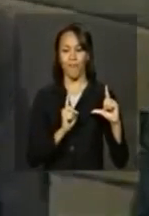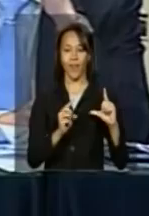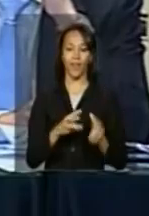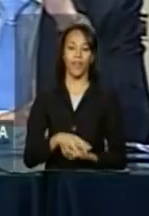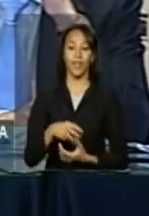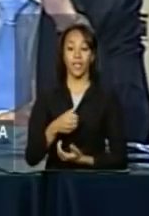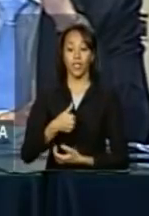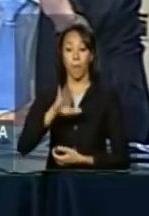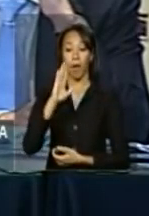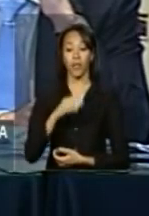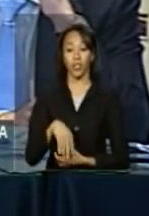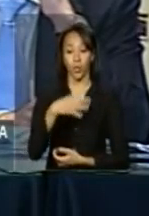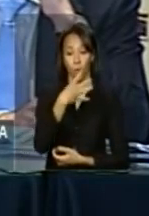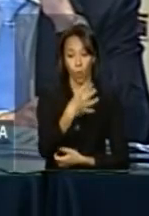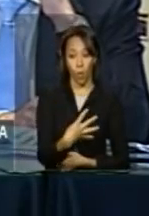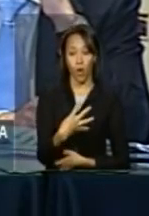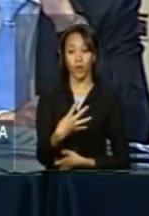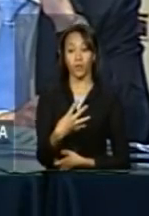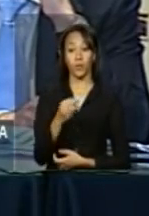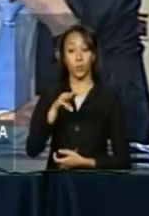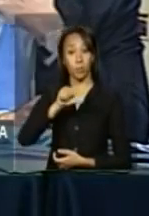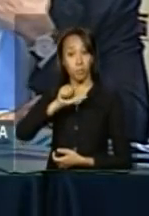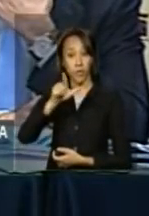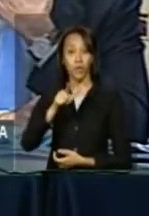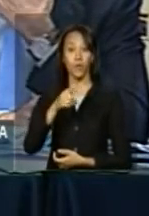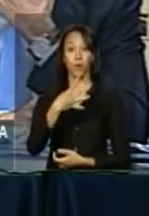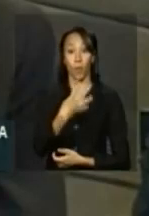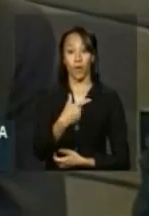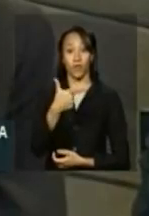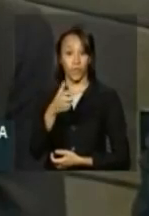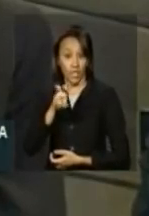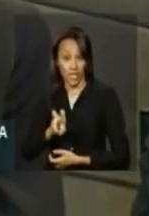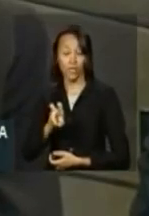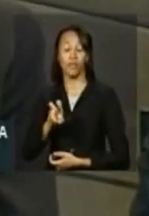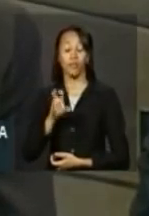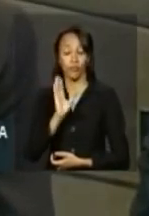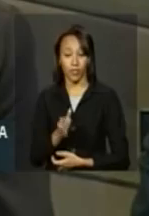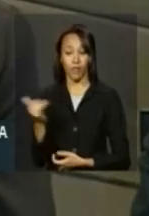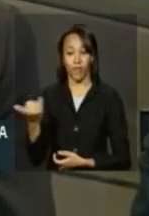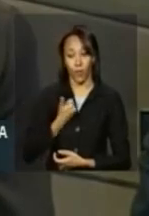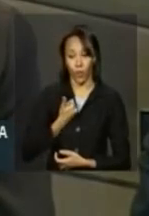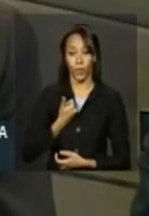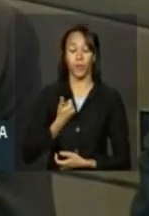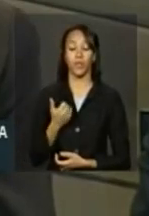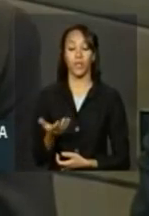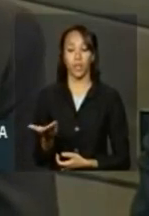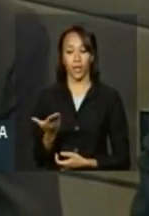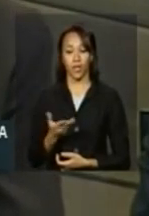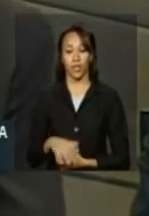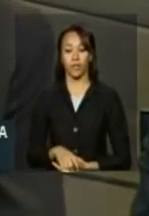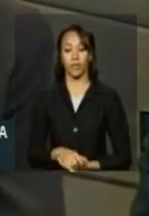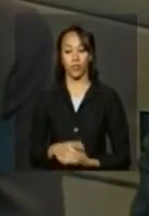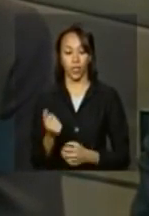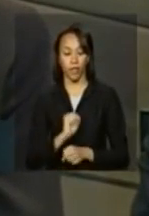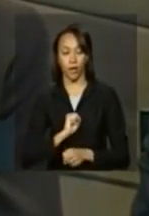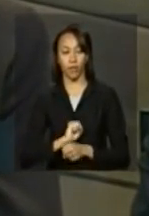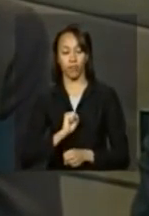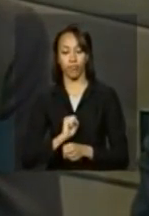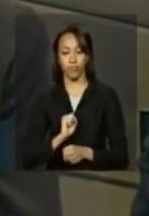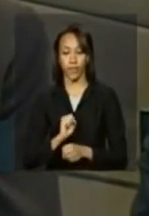são 4.025 trabalhadores mobilizados, e ele acabou de contar para nós, lá enquanto nós estávamos